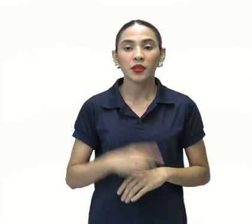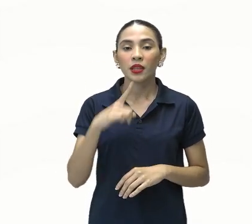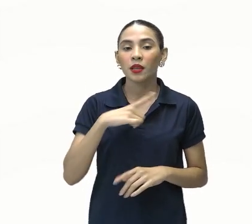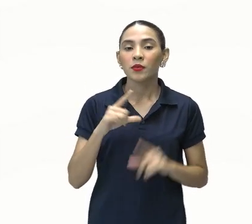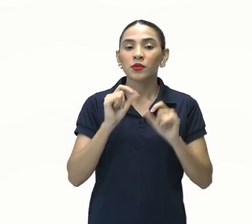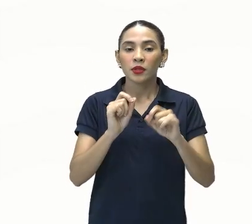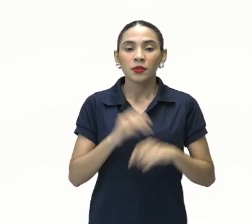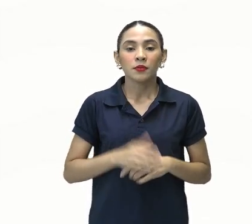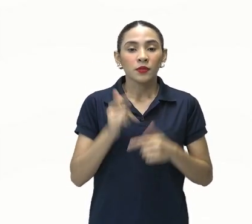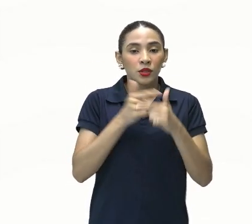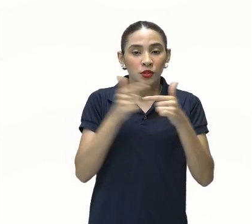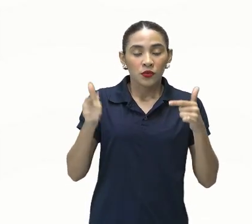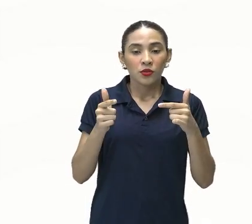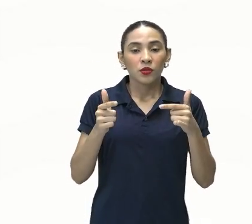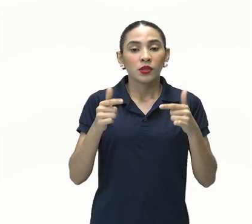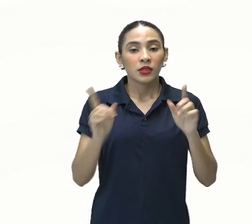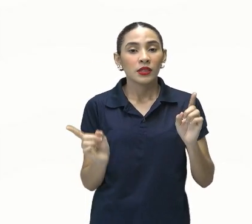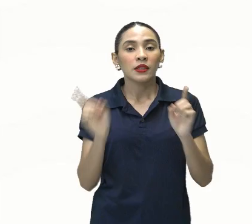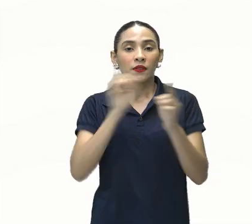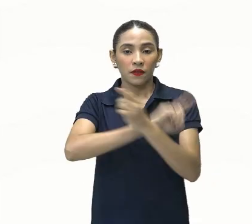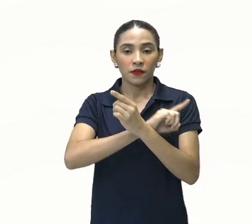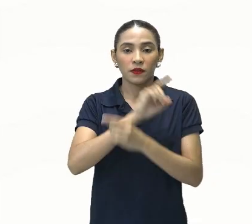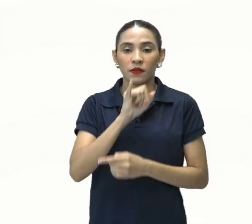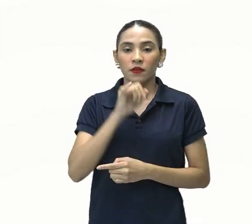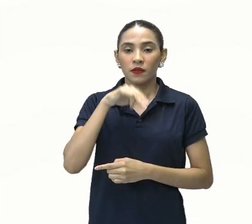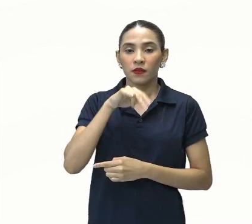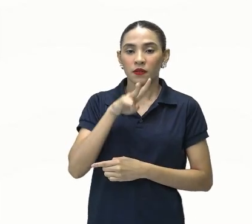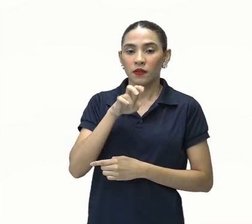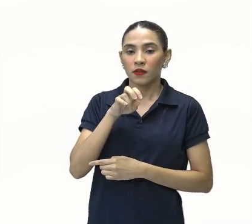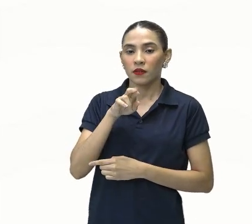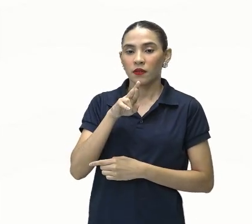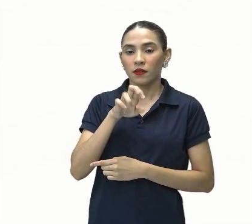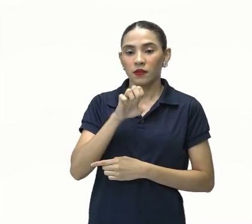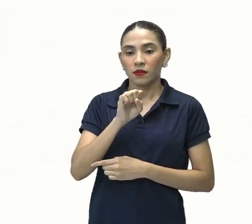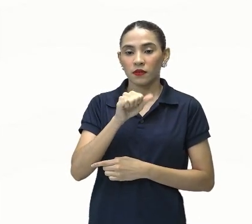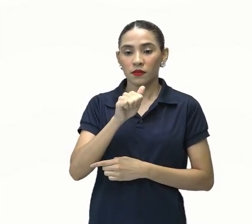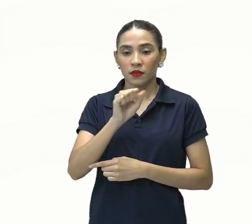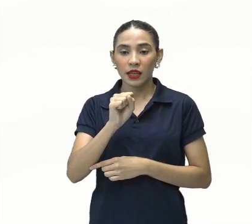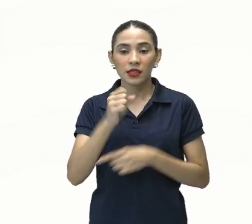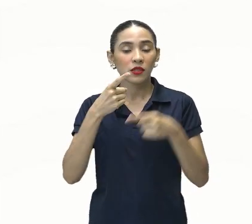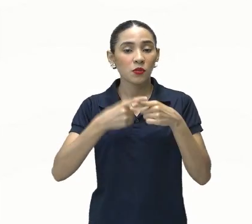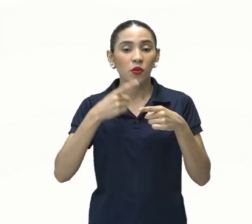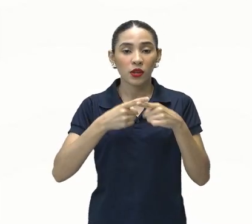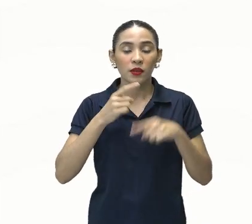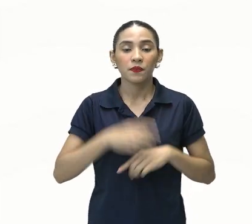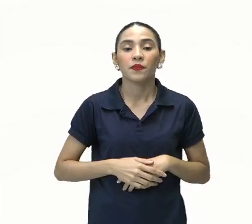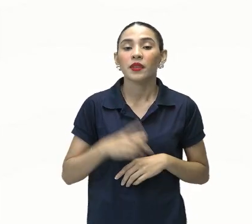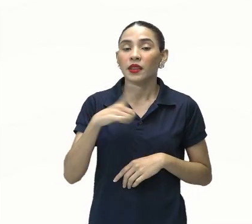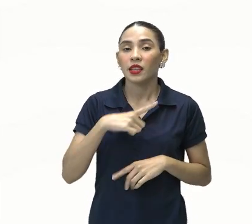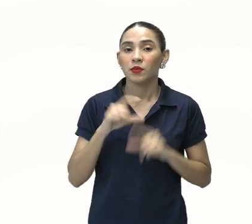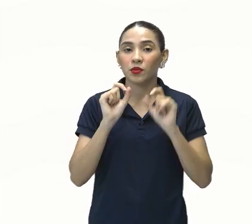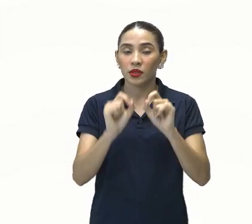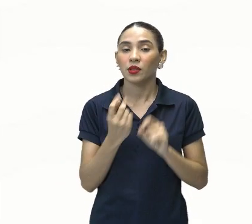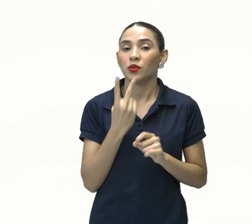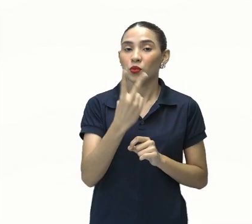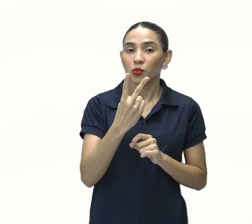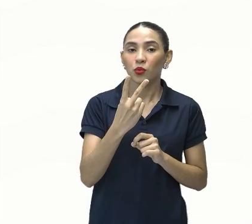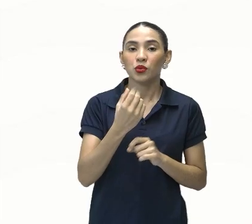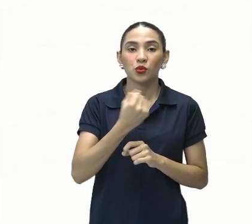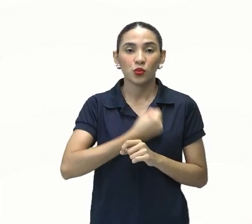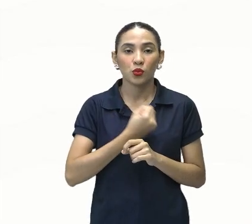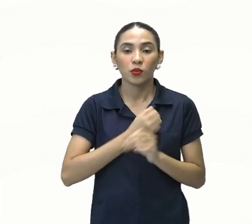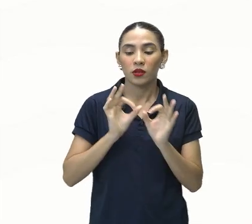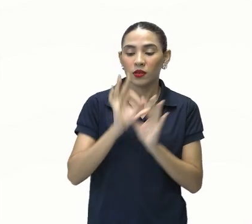temos razões inversas. Por quê? Porque temos duas